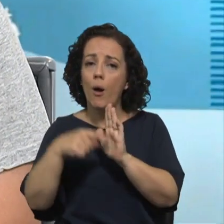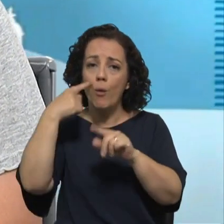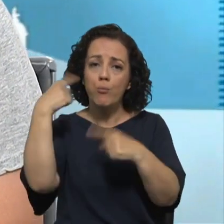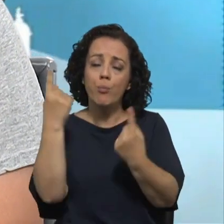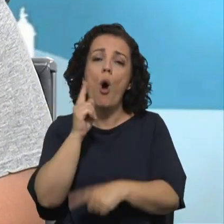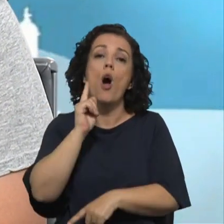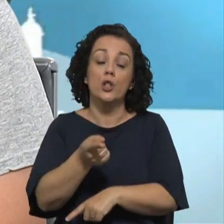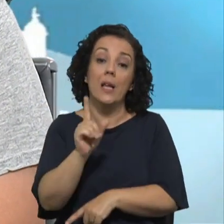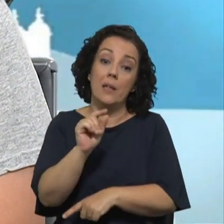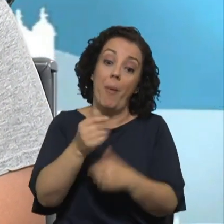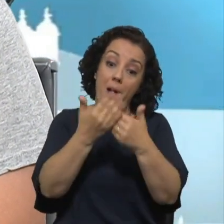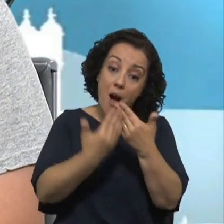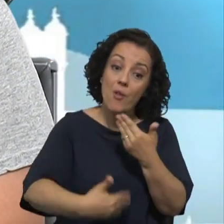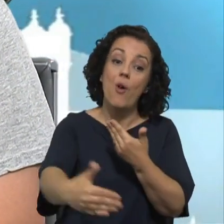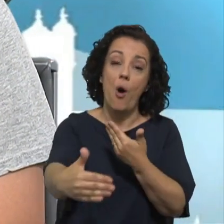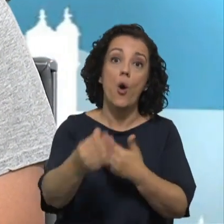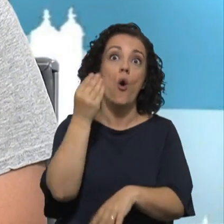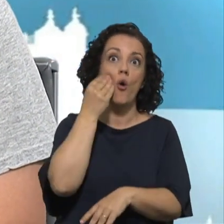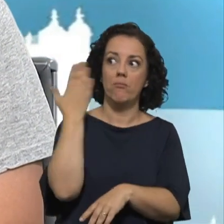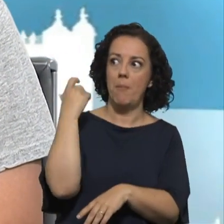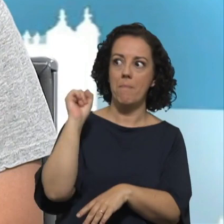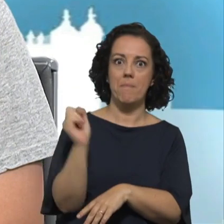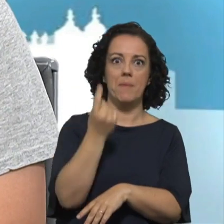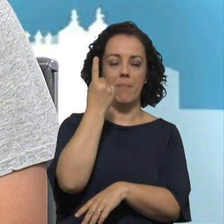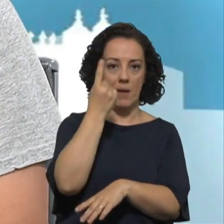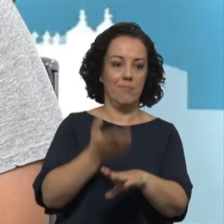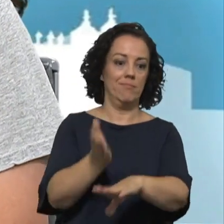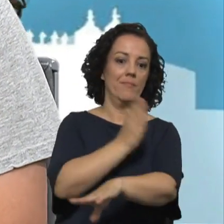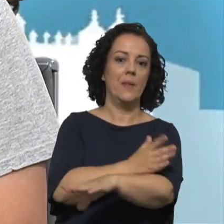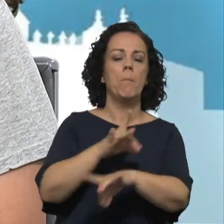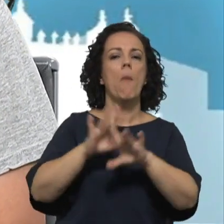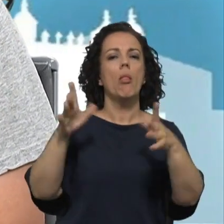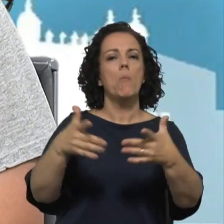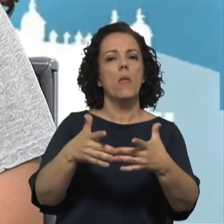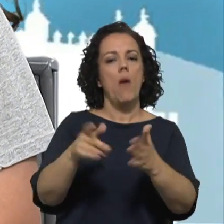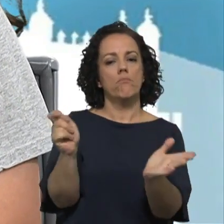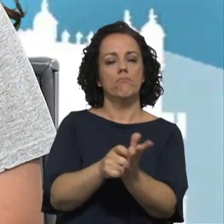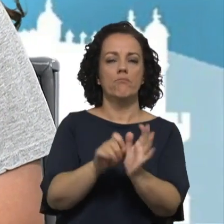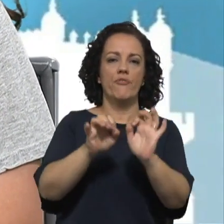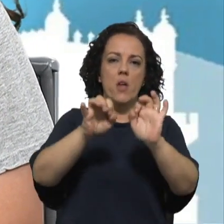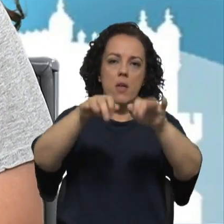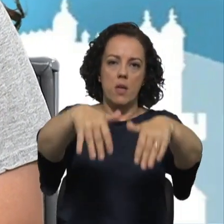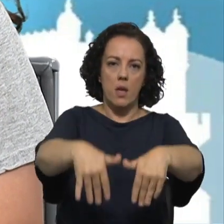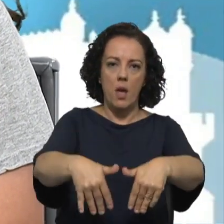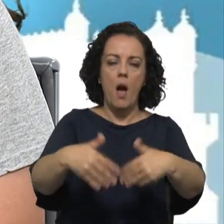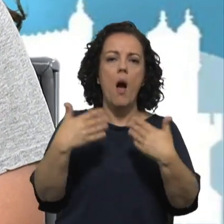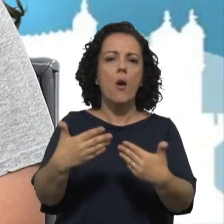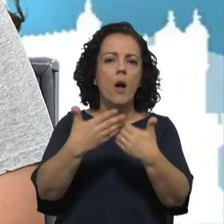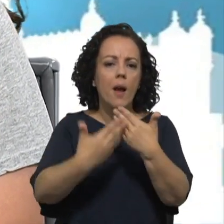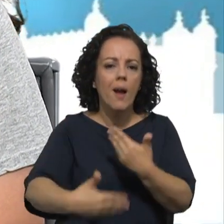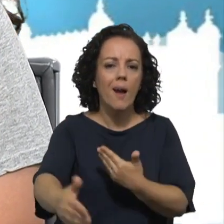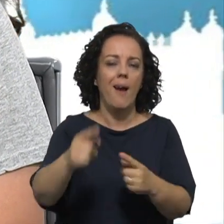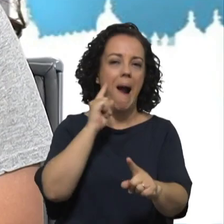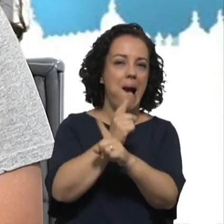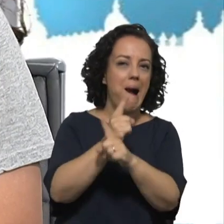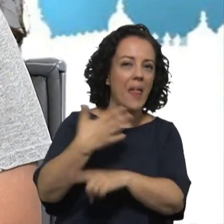partir de agora? Porque agora que se decretou a pandemia, o final da pandemia, vamos ver como é que ficam o acesso a estes direitos